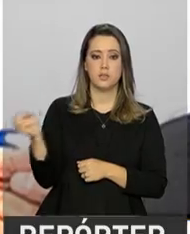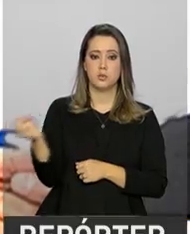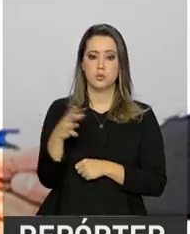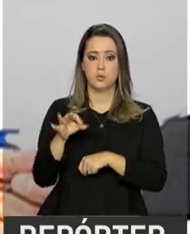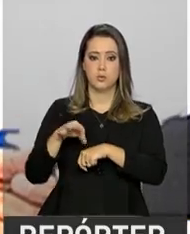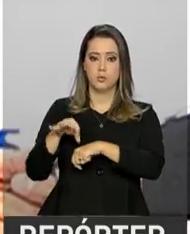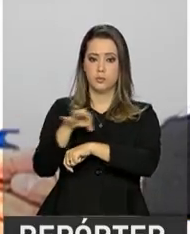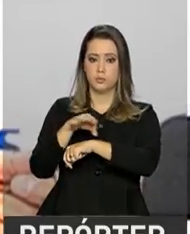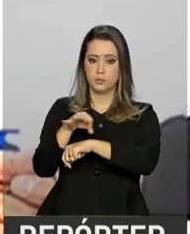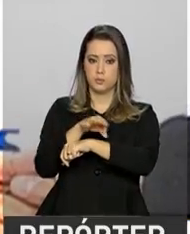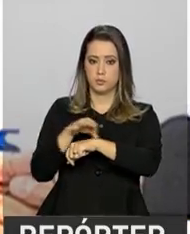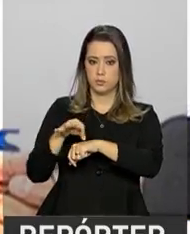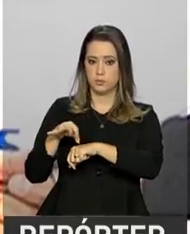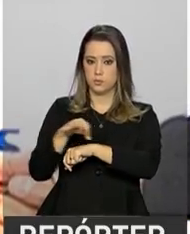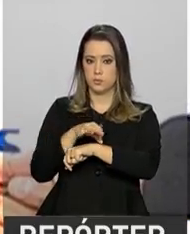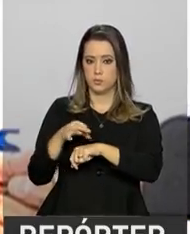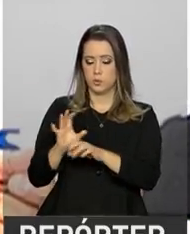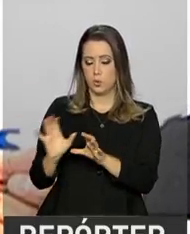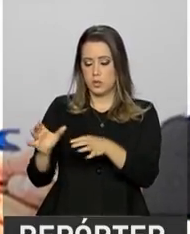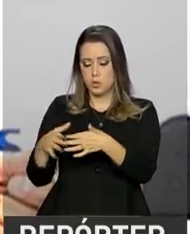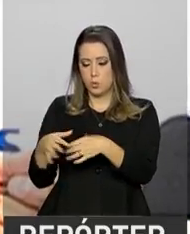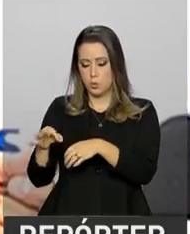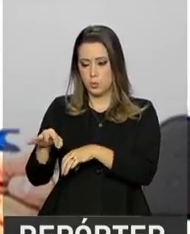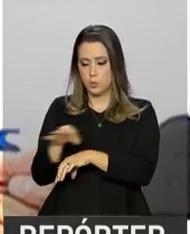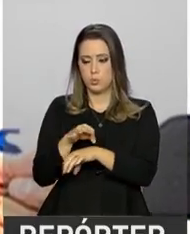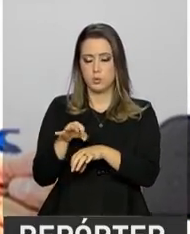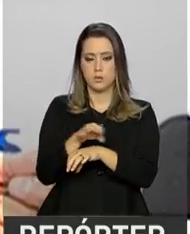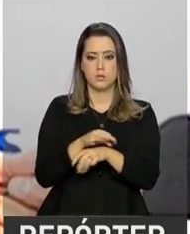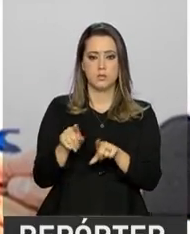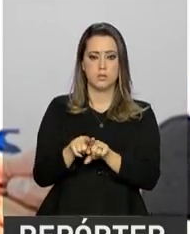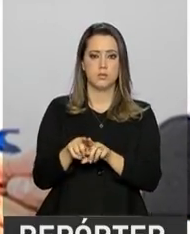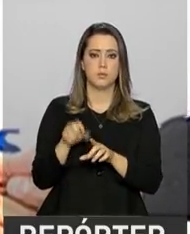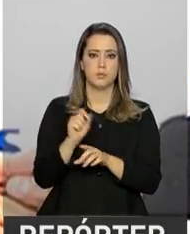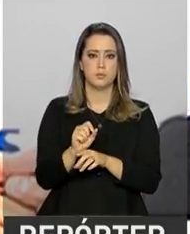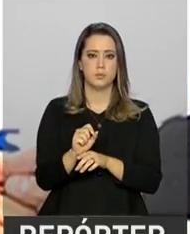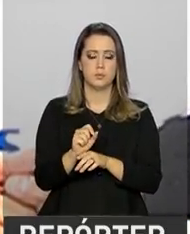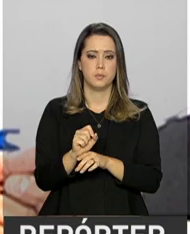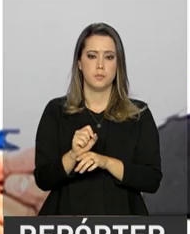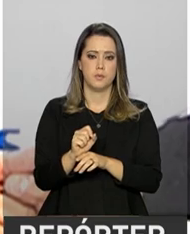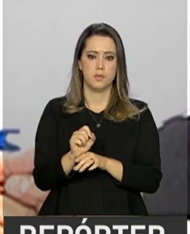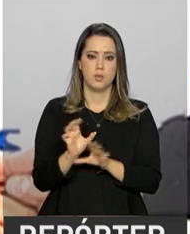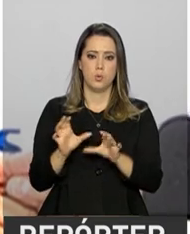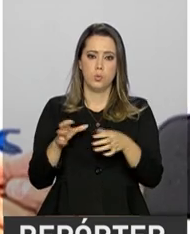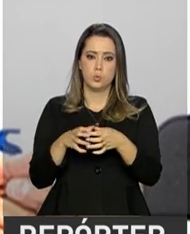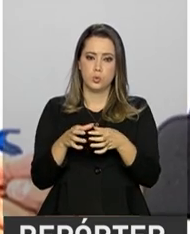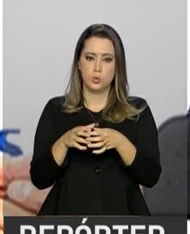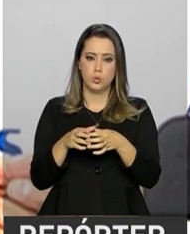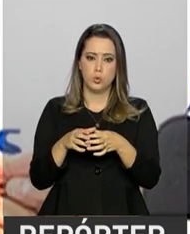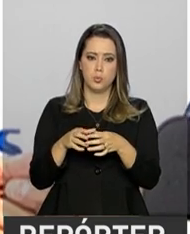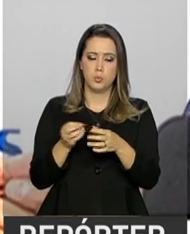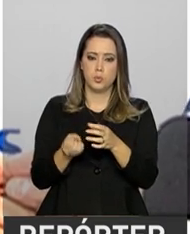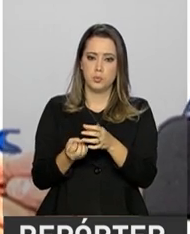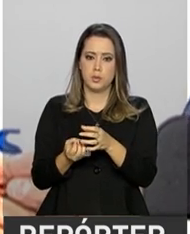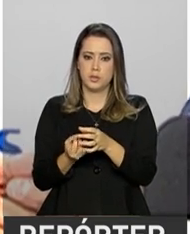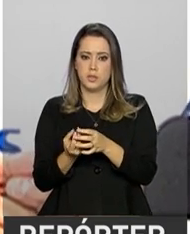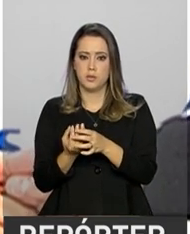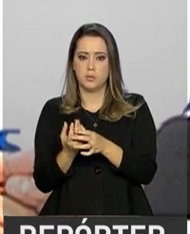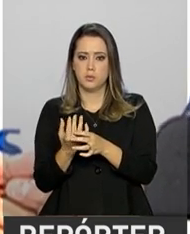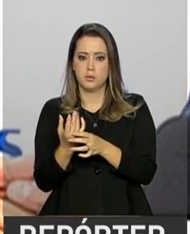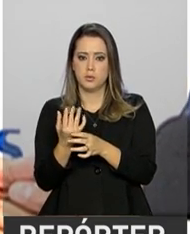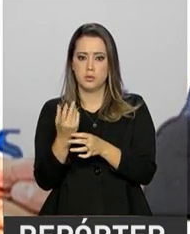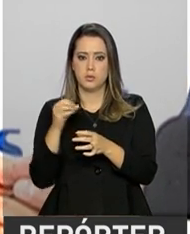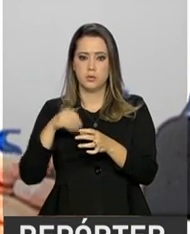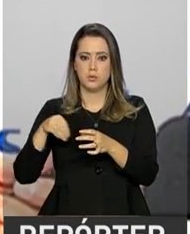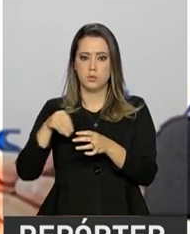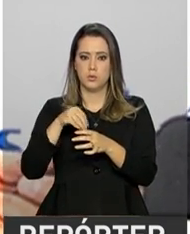vamos pegar esse parte desses mosquitos e constituir um uma colônia e fazer-lhe